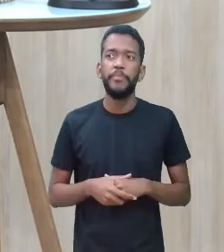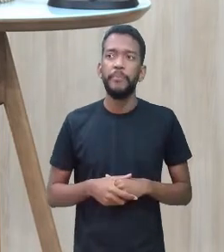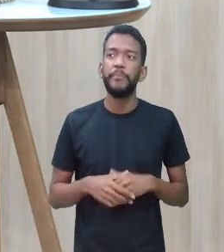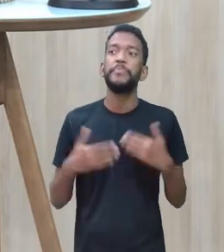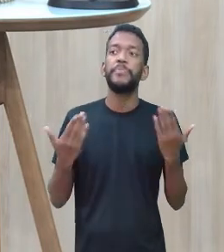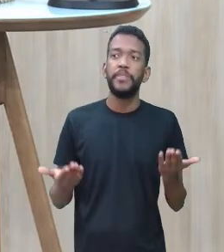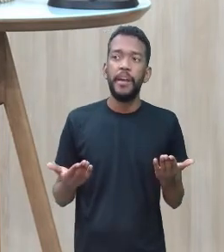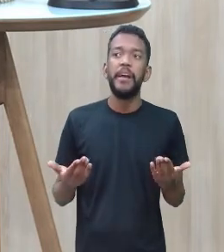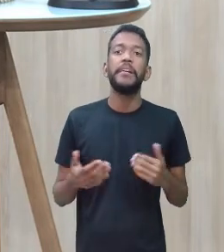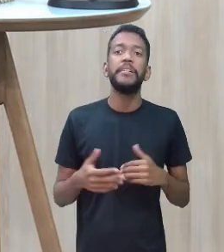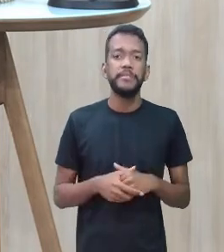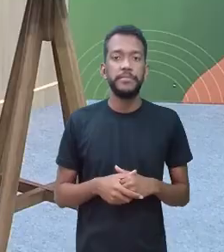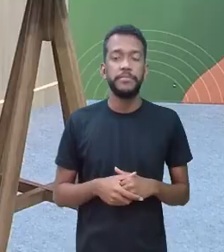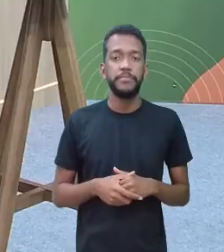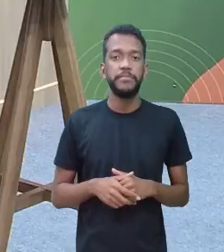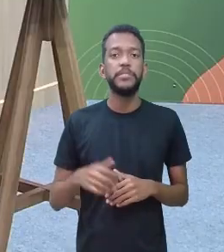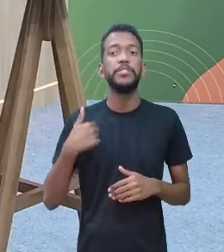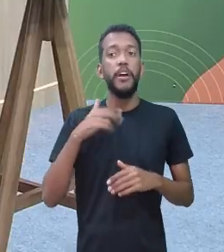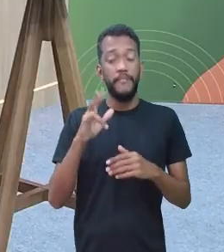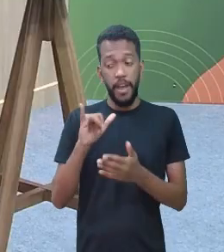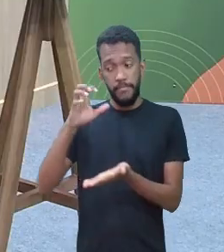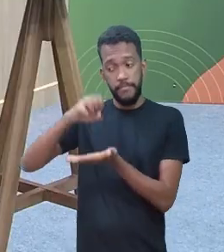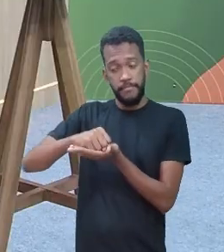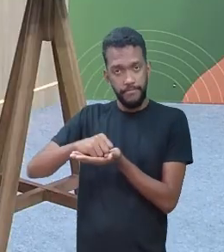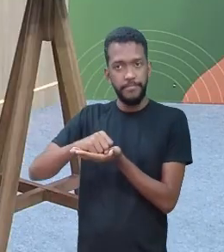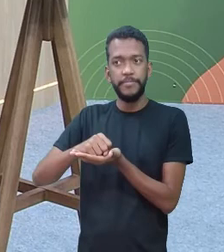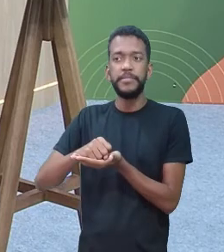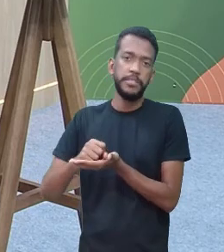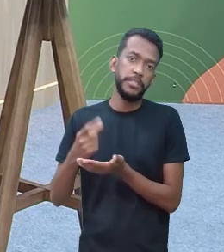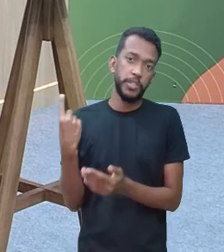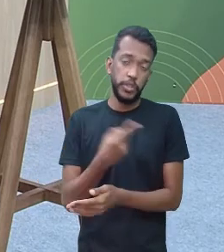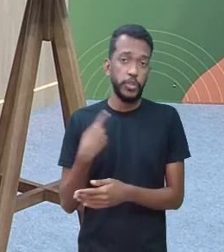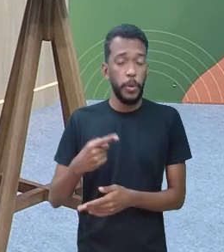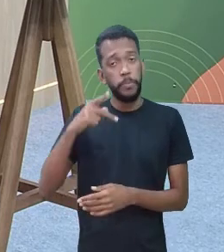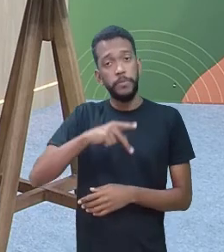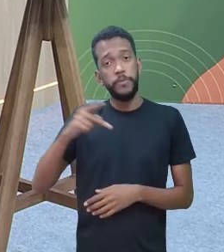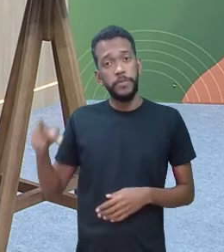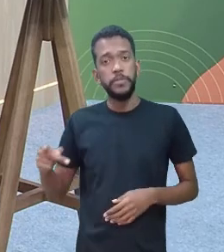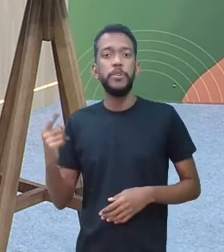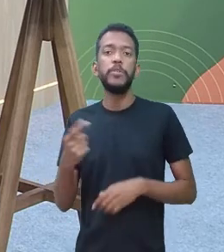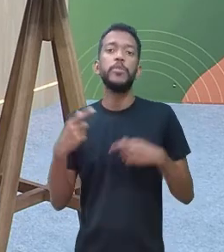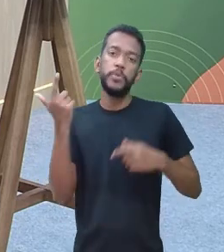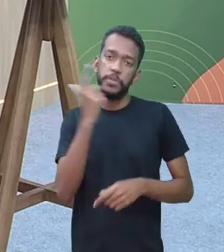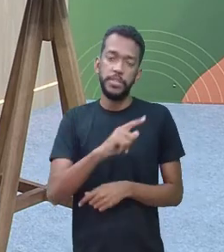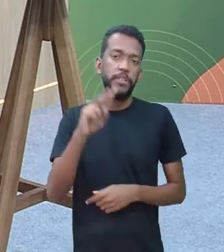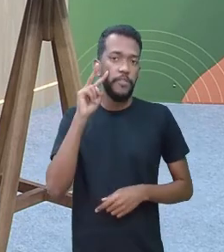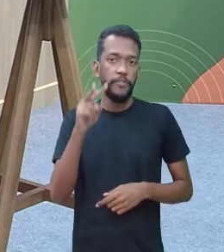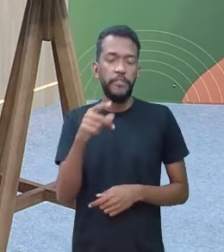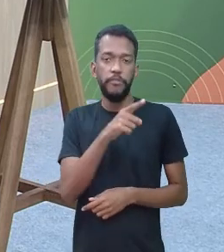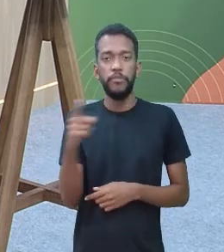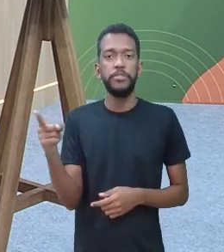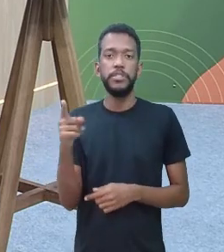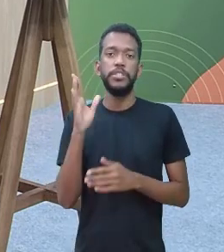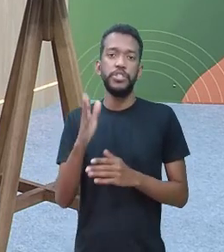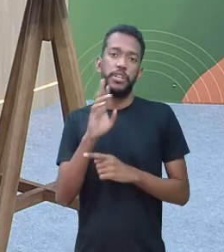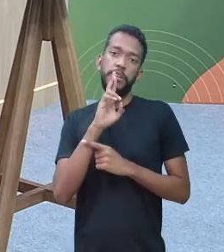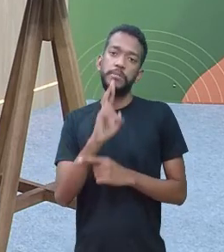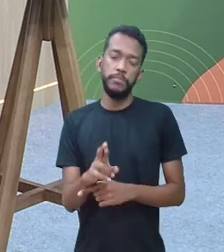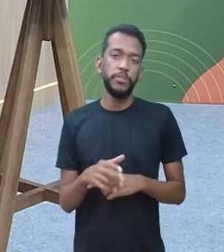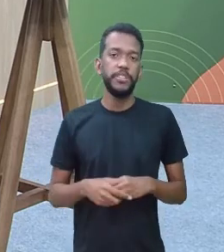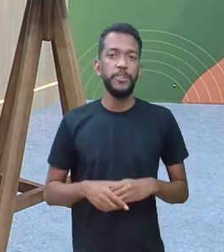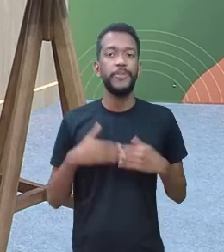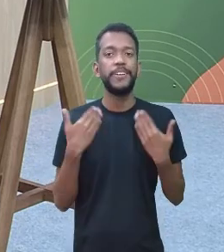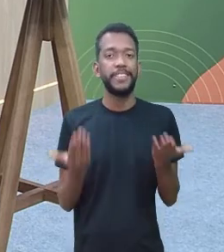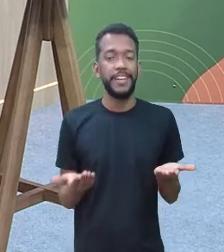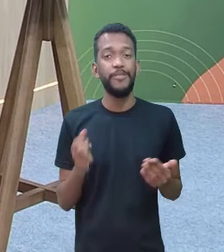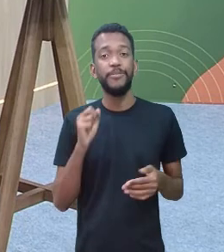A atividade digital, ela fica gravada. Então, nós, professores, conseguimos ver o que vocês responderam. Então,